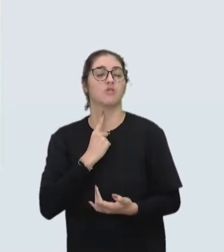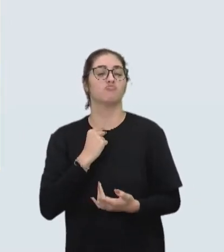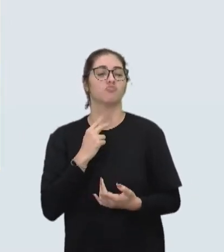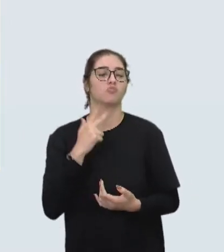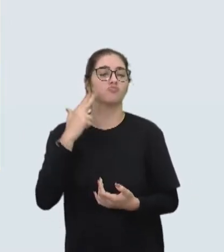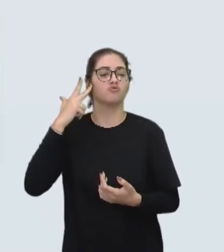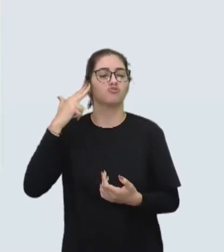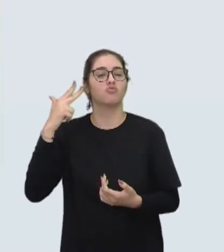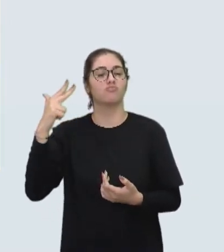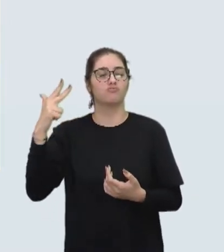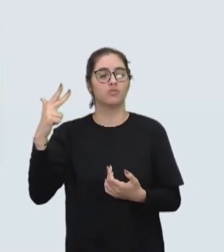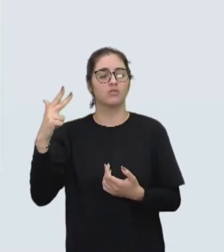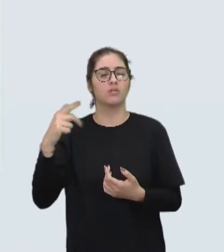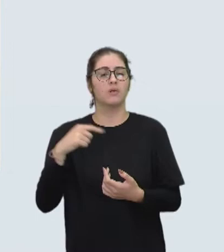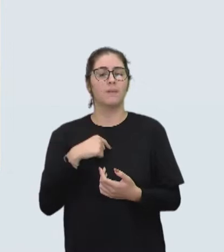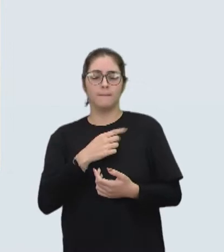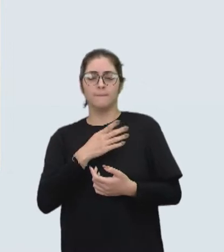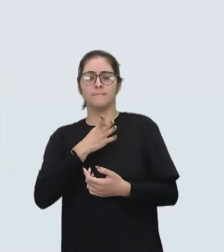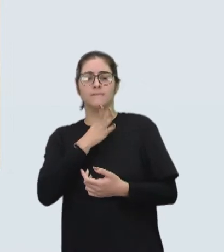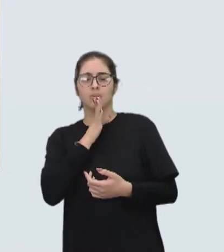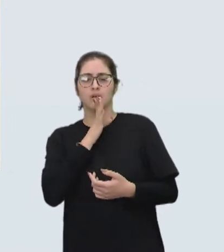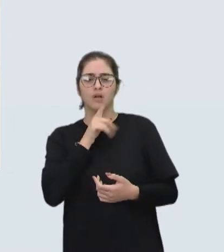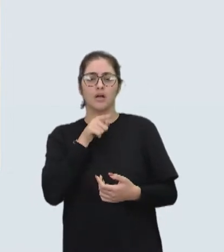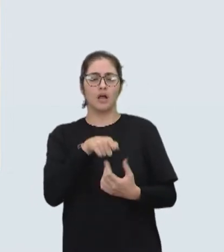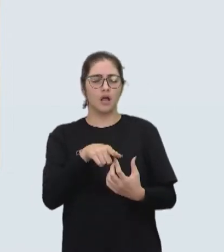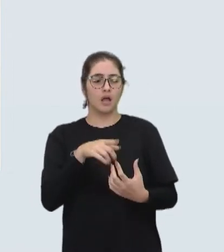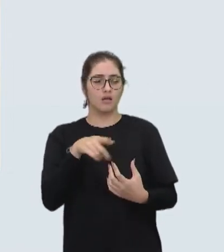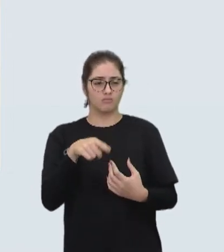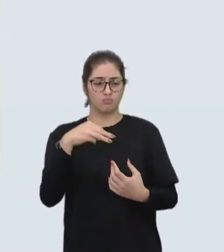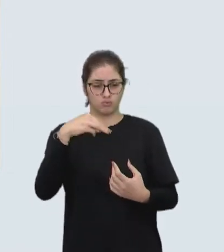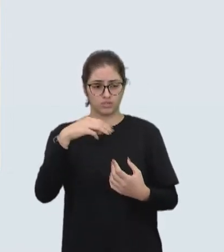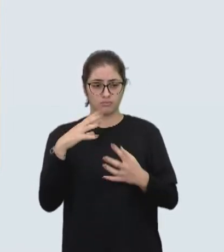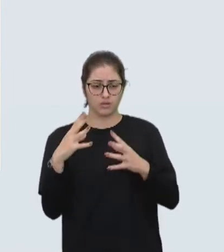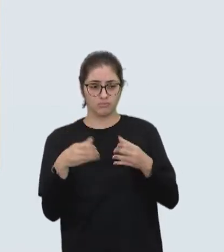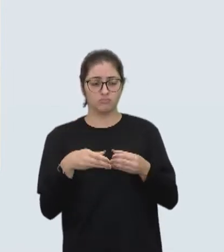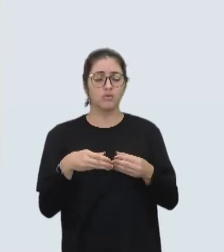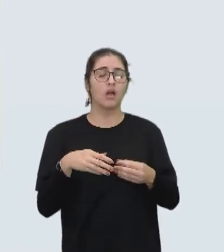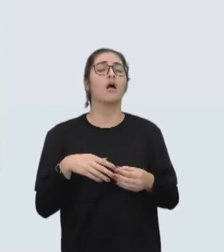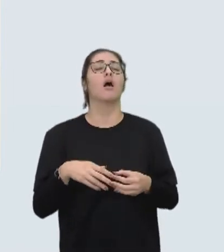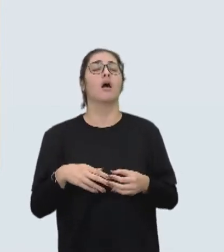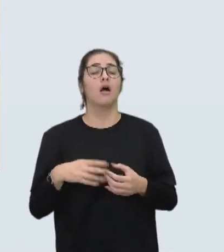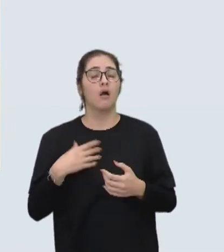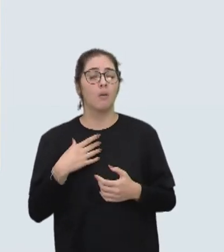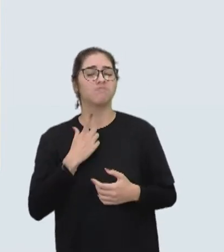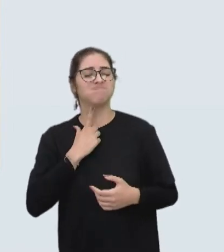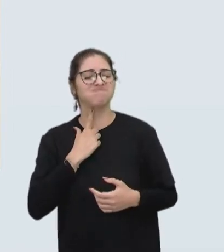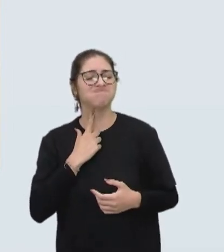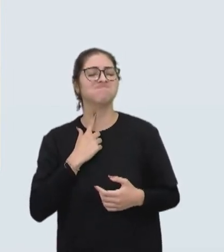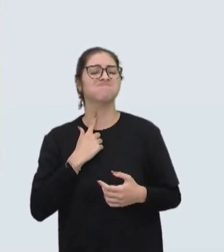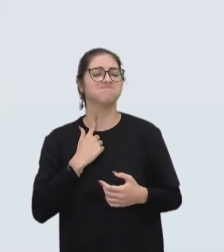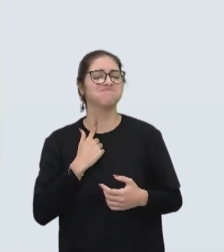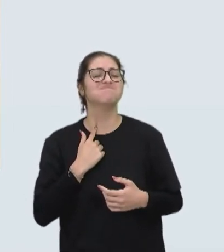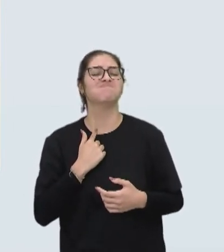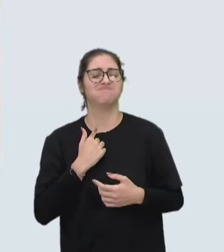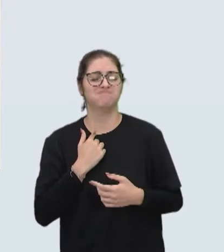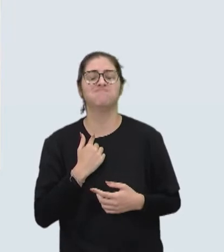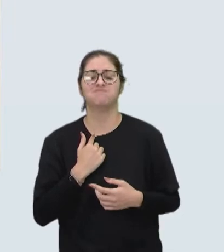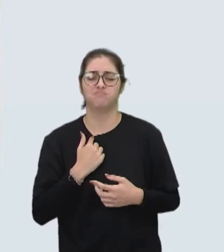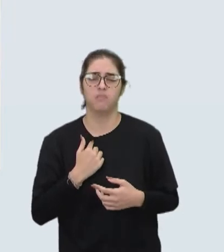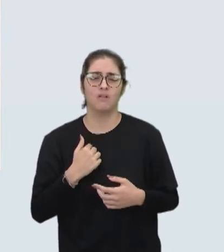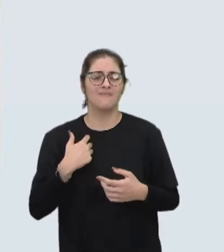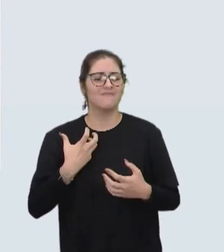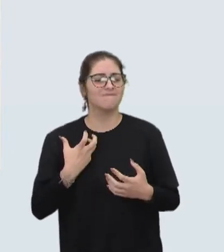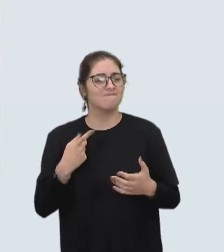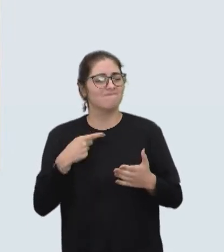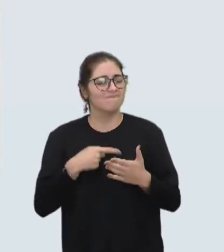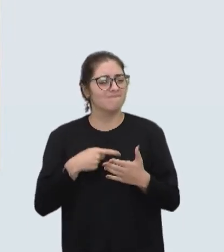que eu conheci o que era o Teatro Municipal, mais ainda, né, esse desejo de